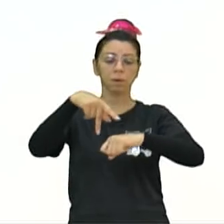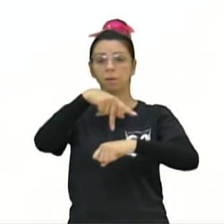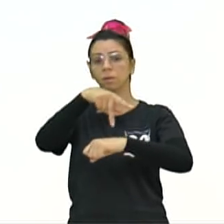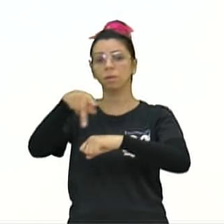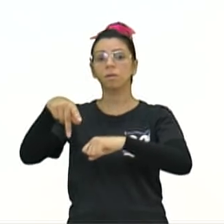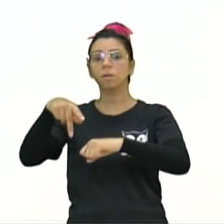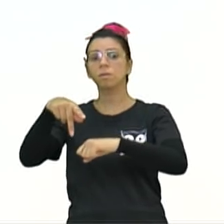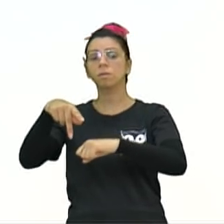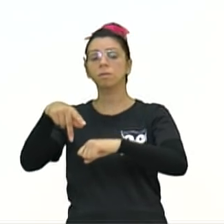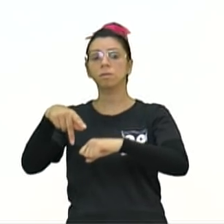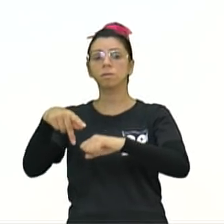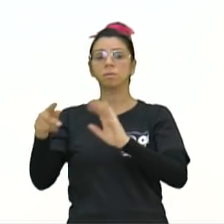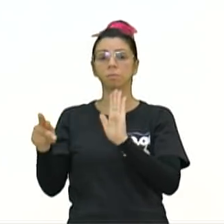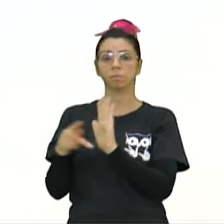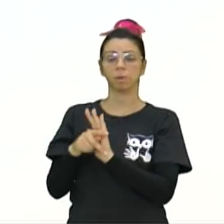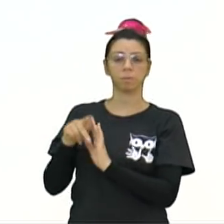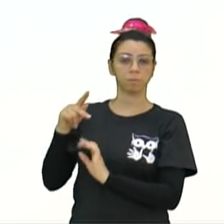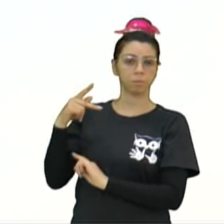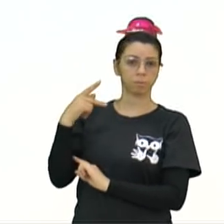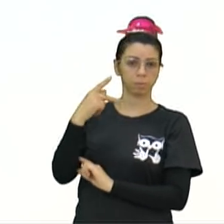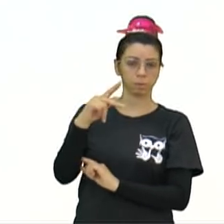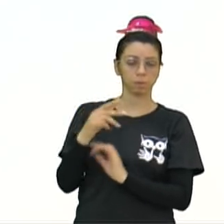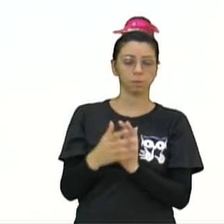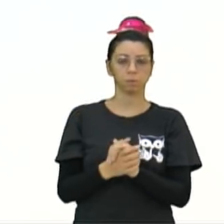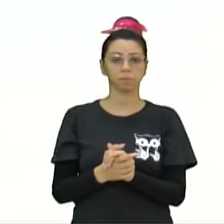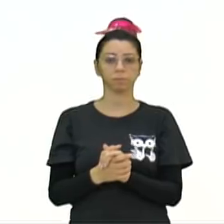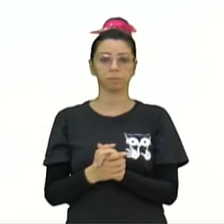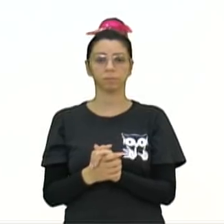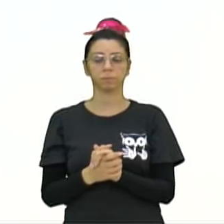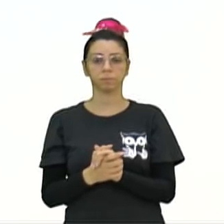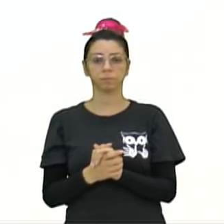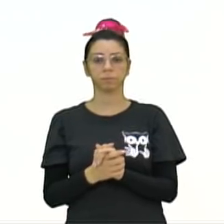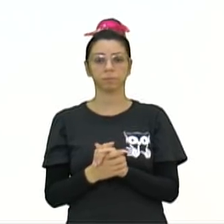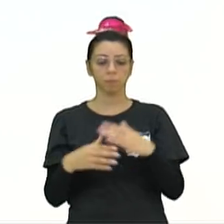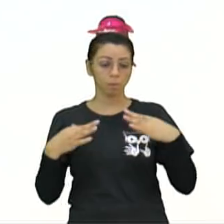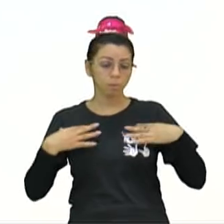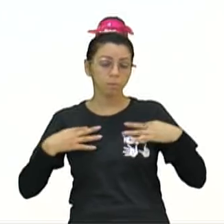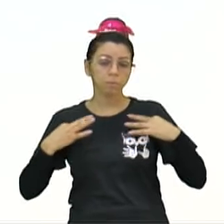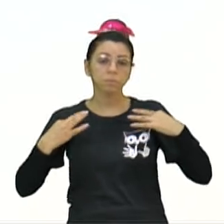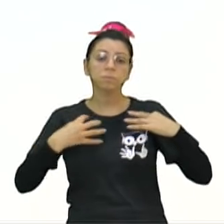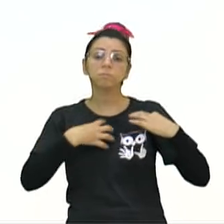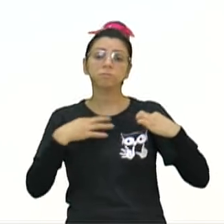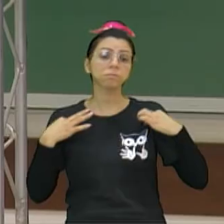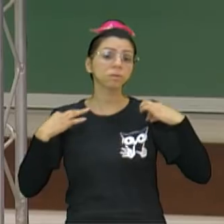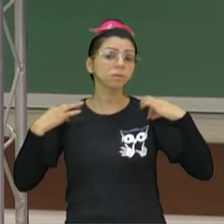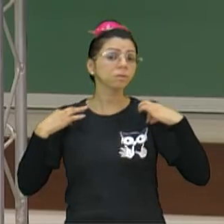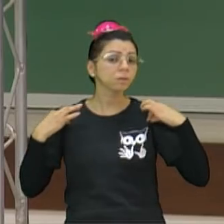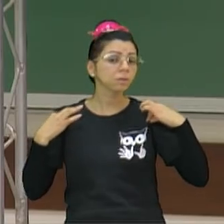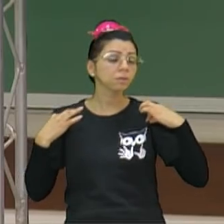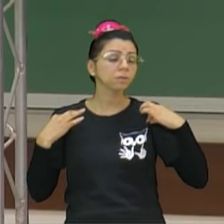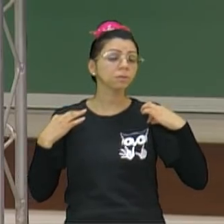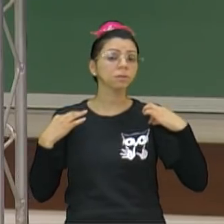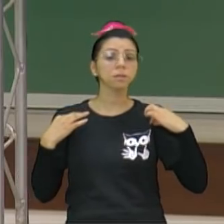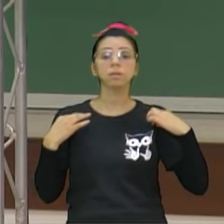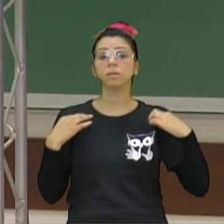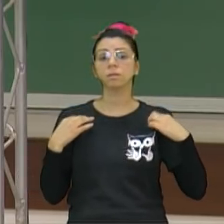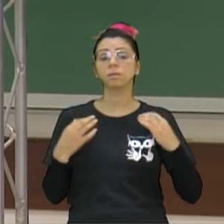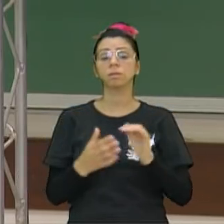origem, a aparência física, a forma de se vestir, tudo isso é algo que